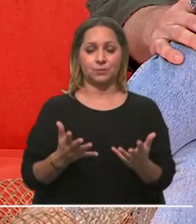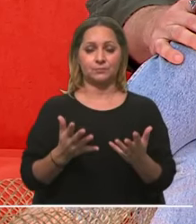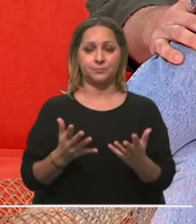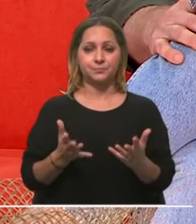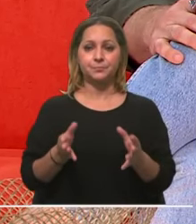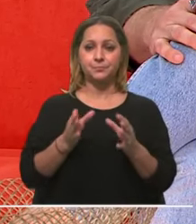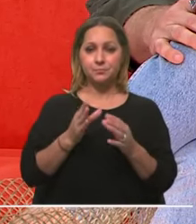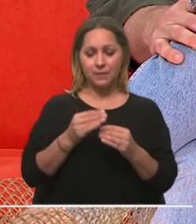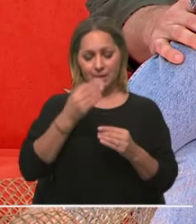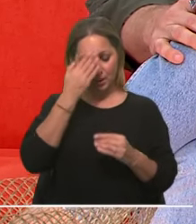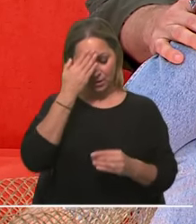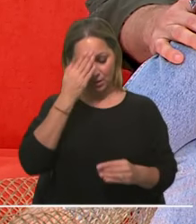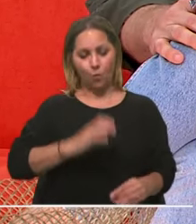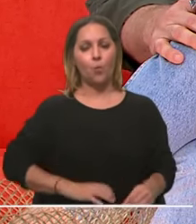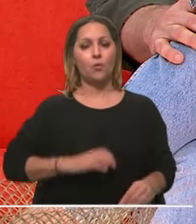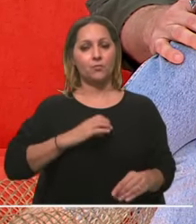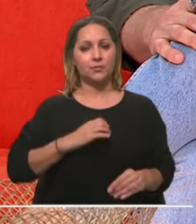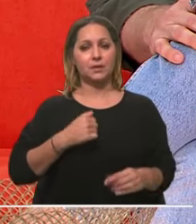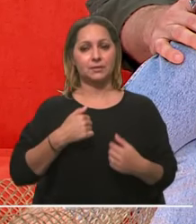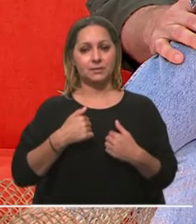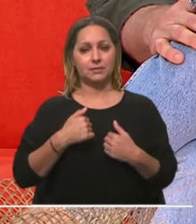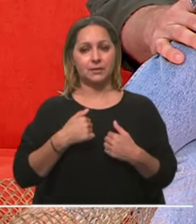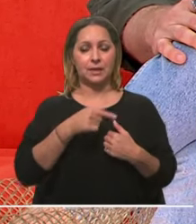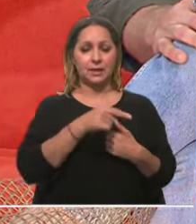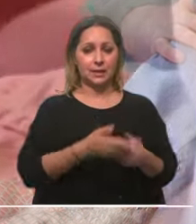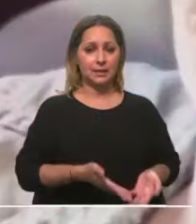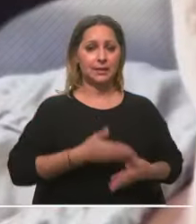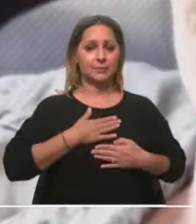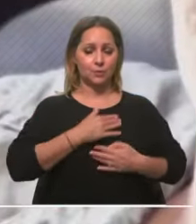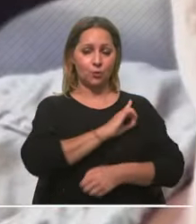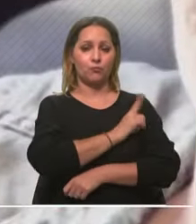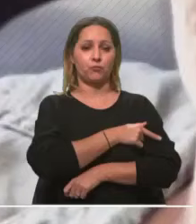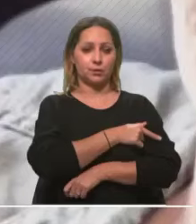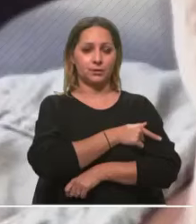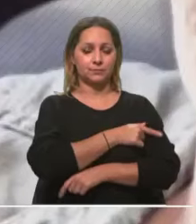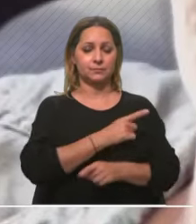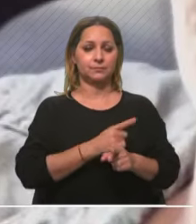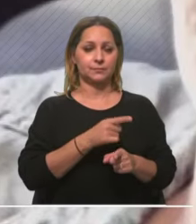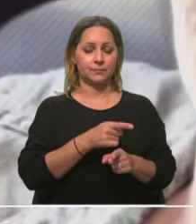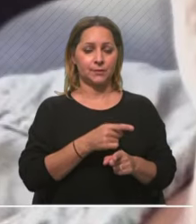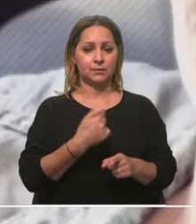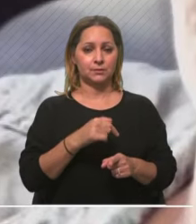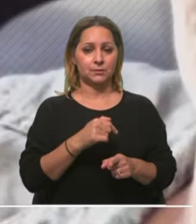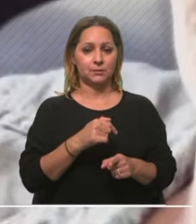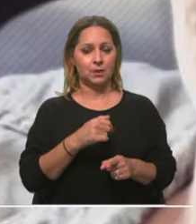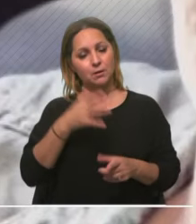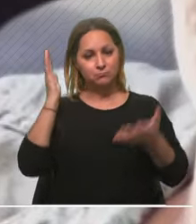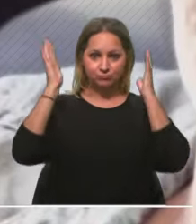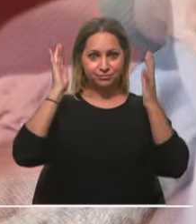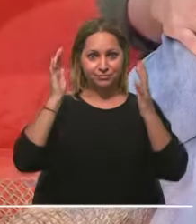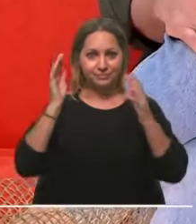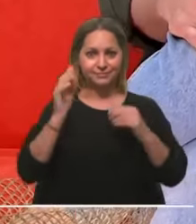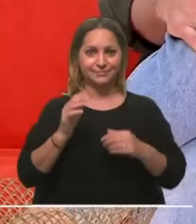ficar mais confiante em determinadas coisas acho que a força Até veio dele porque se ele tem essa capacidade já me estás a descamar